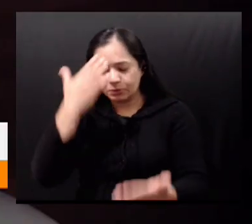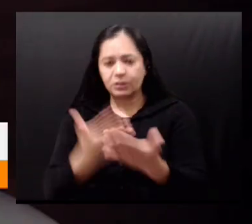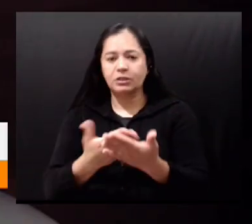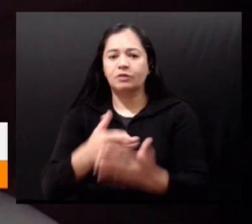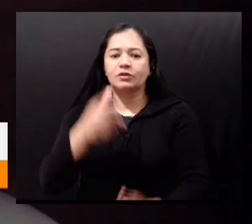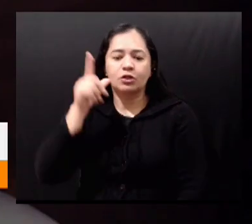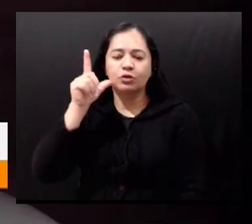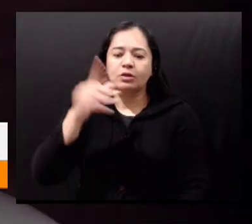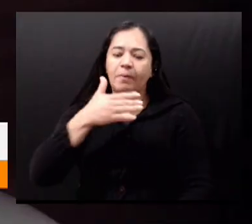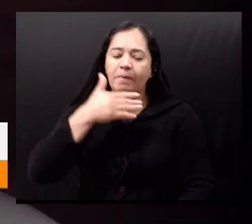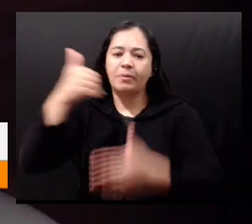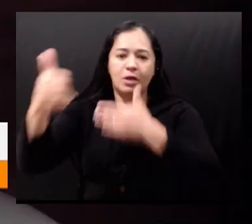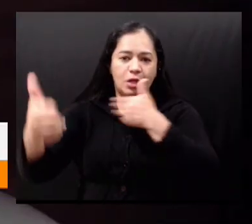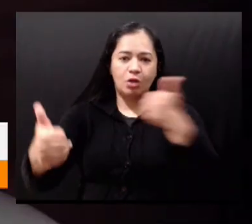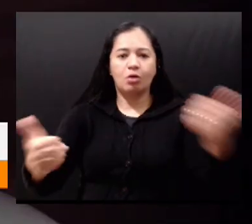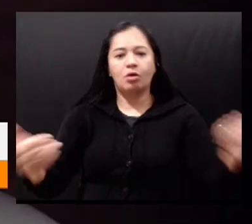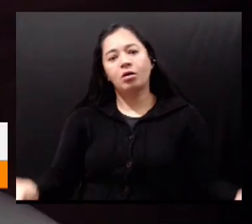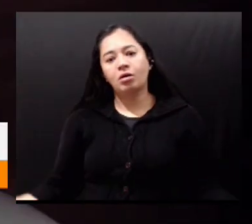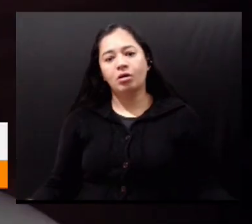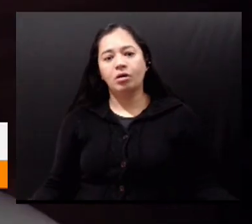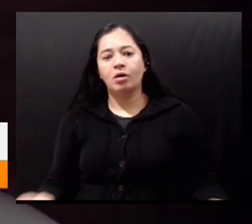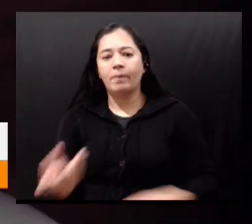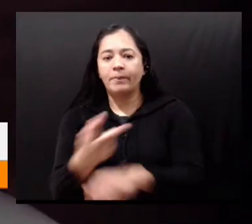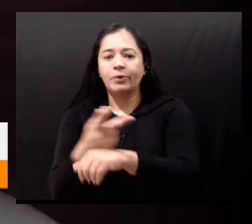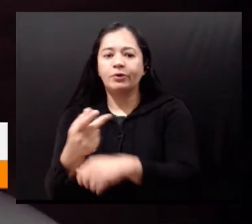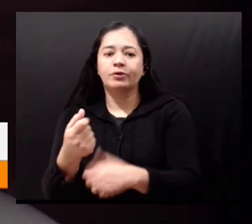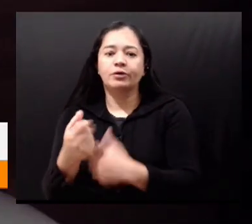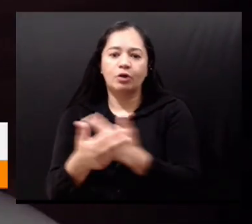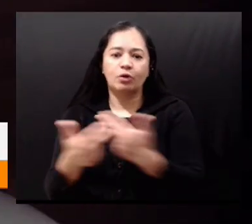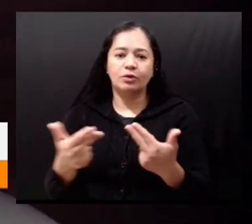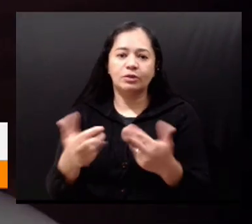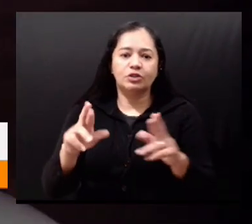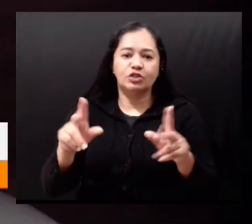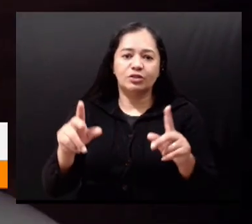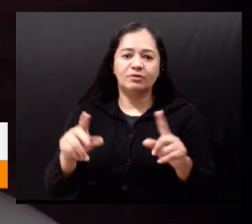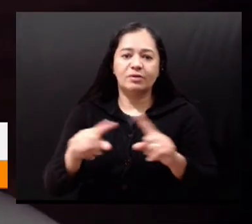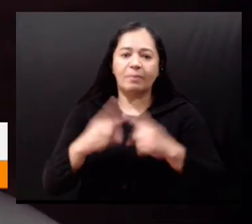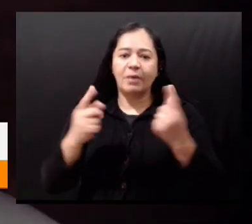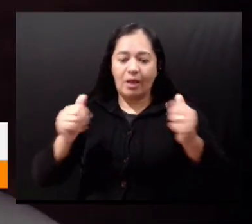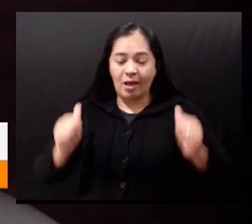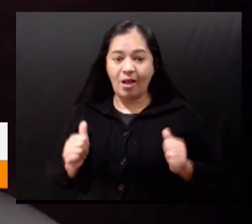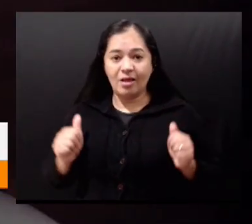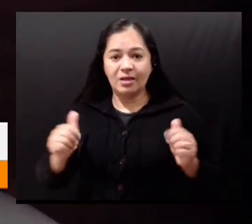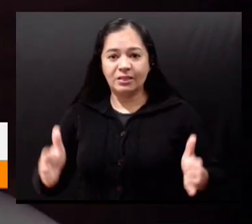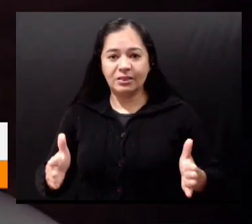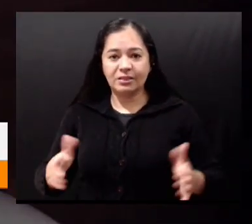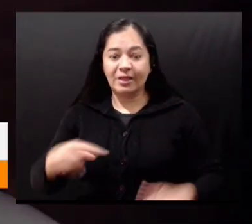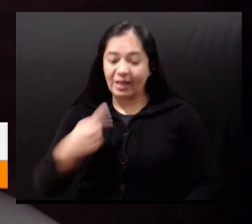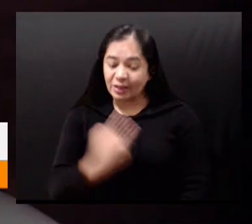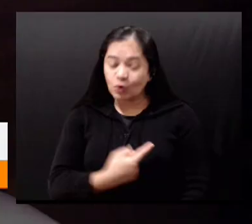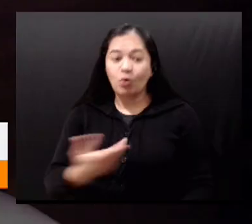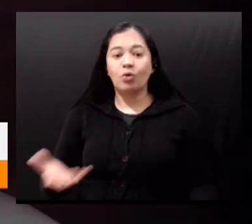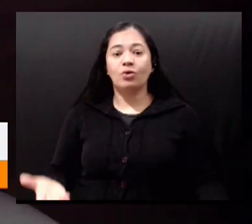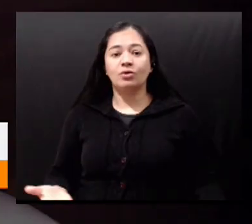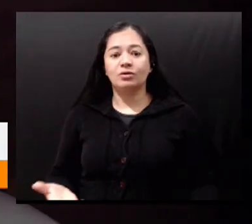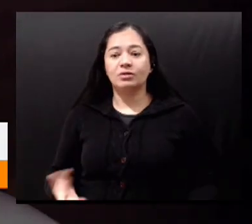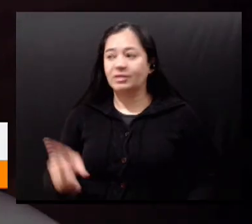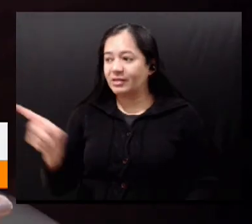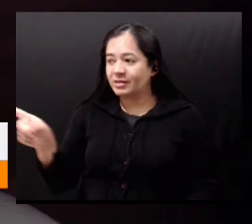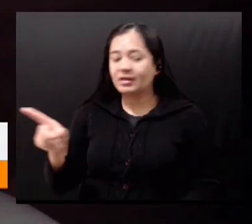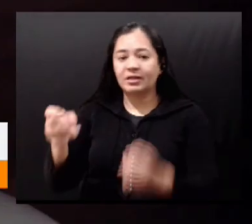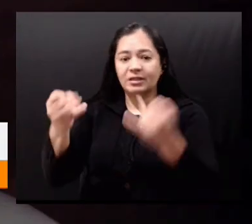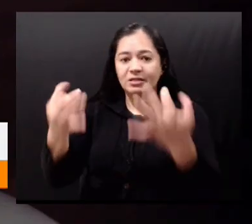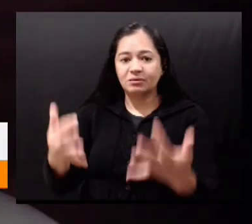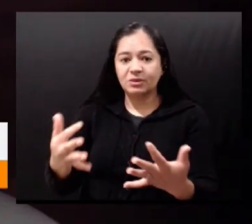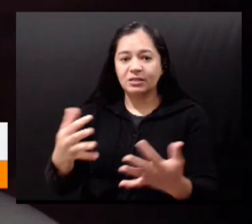vai conseguir buscar alguma coisa diferente, mas a ação é nossa. E a Giovana está trazendo isso, e eu acho que a